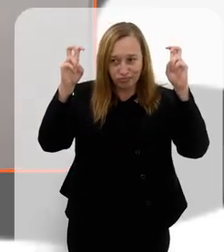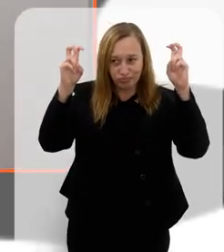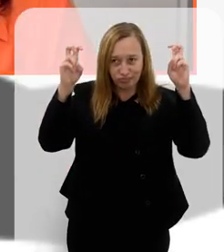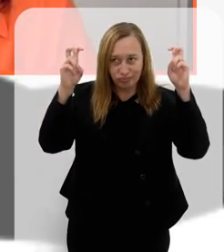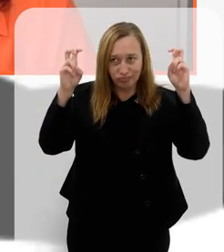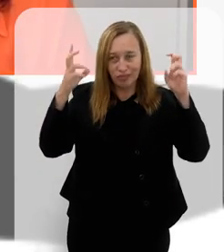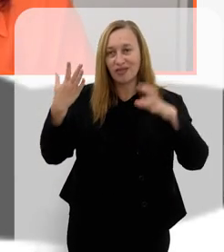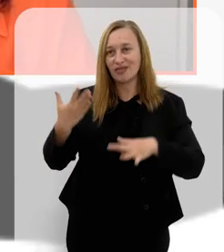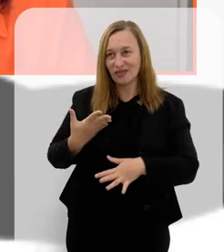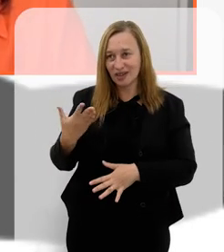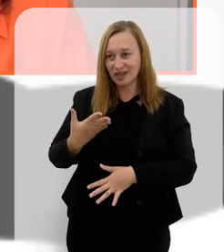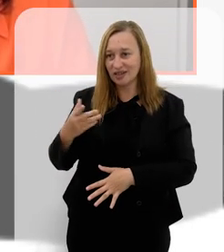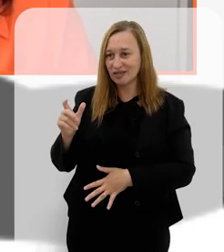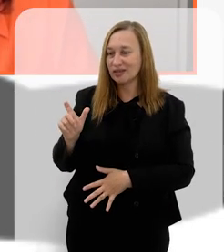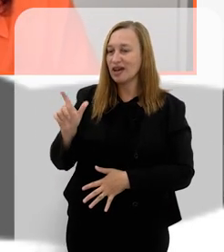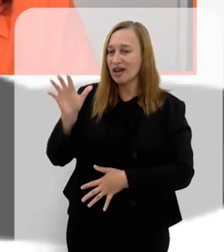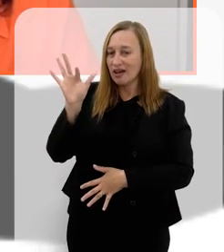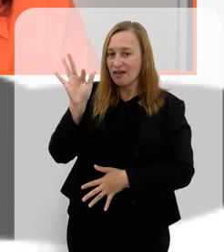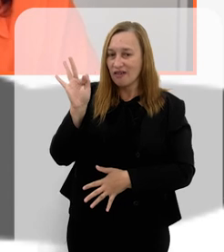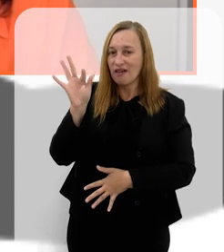falar dele. O Frederic, Lógico.